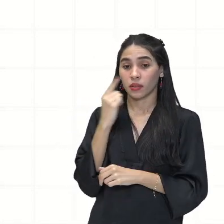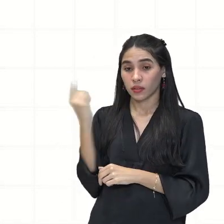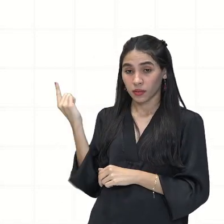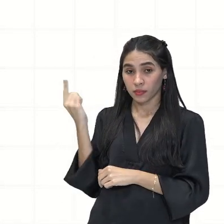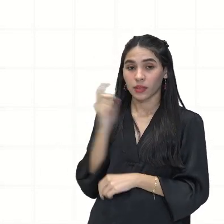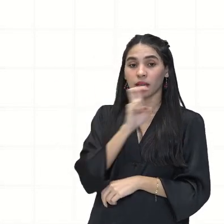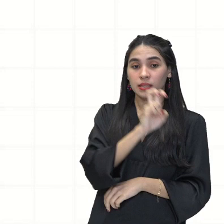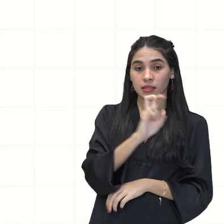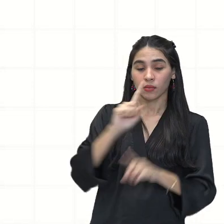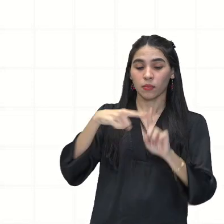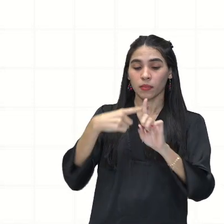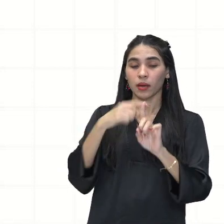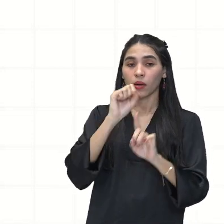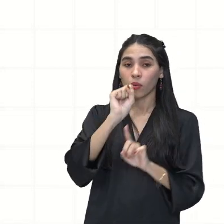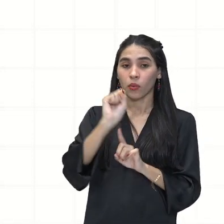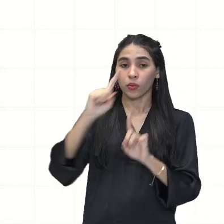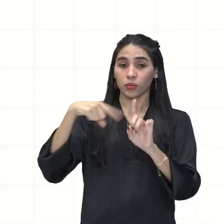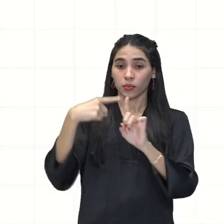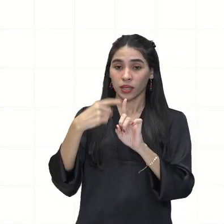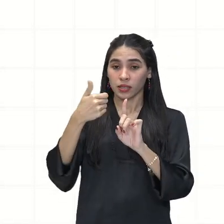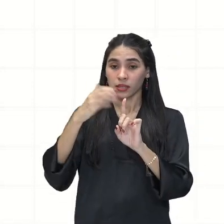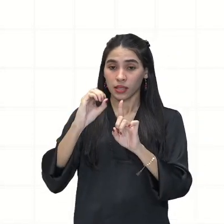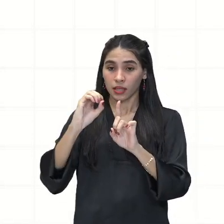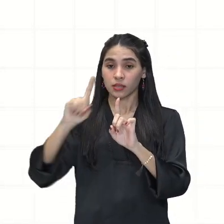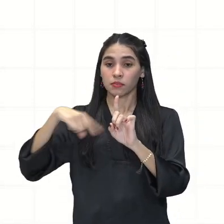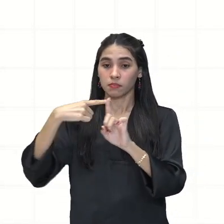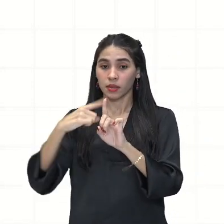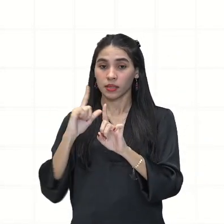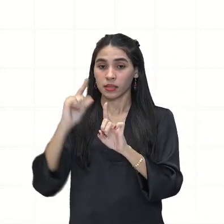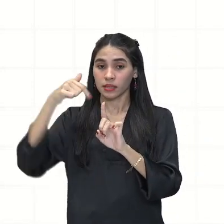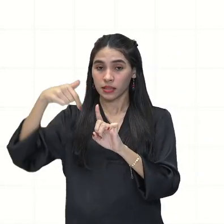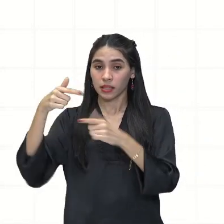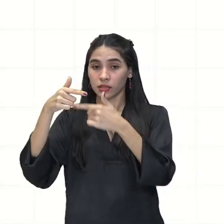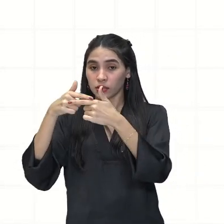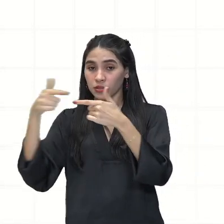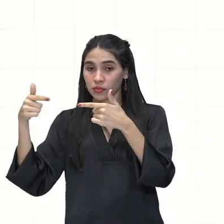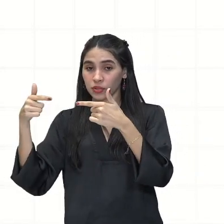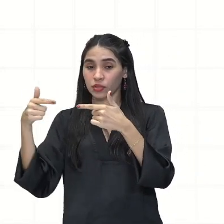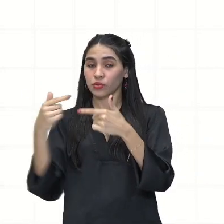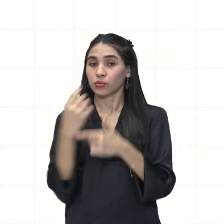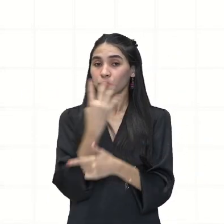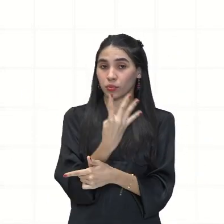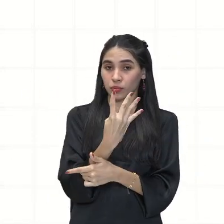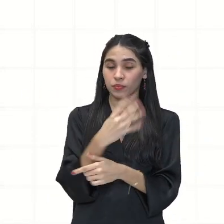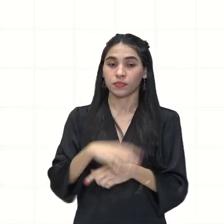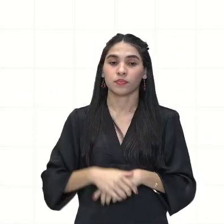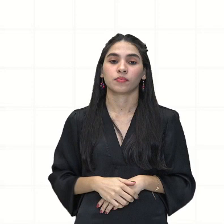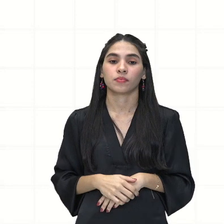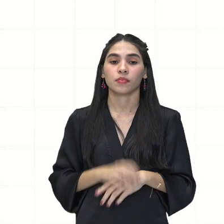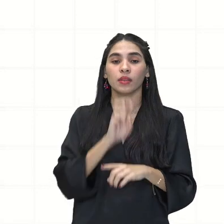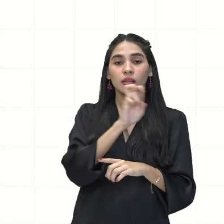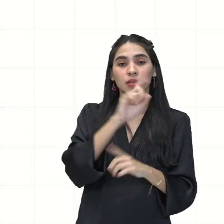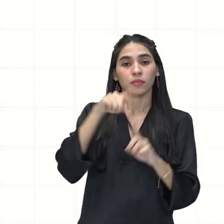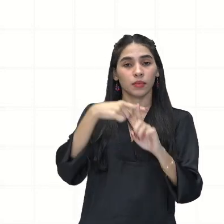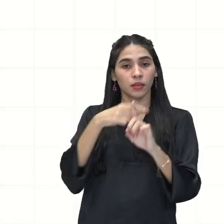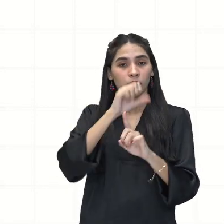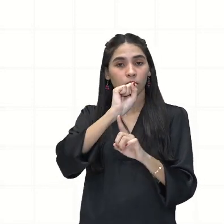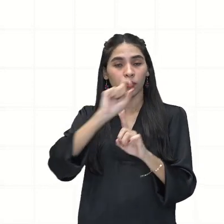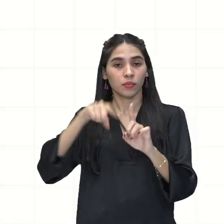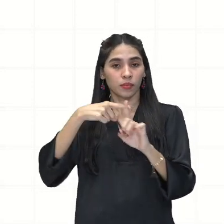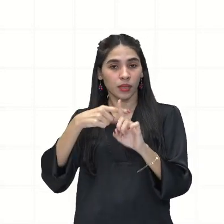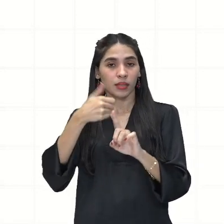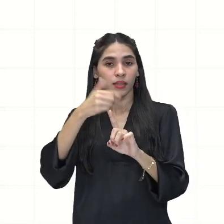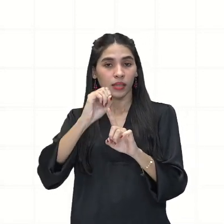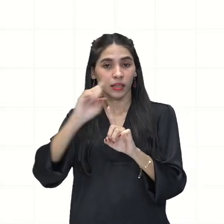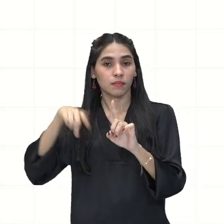com mais 10, com mais 7, dividido pela quantidade, foram 4 notas. Então, somando 5 com mais 8, com mais 10, com